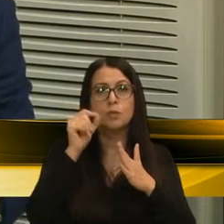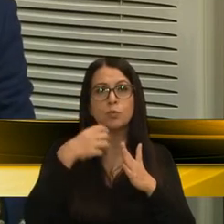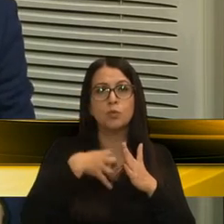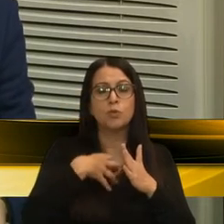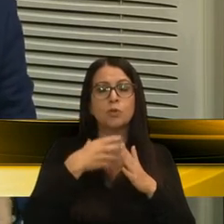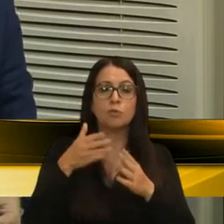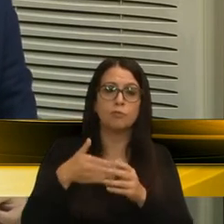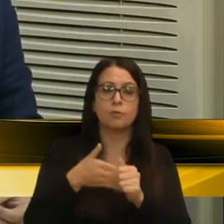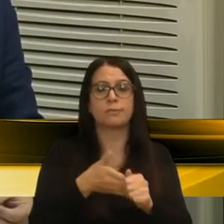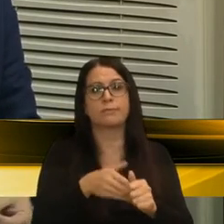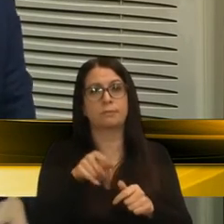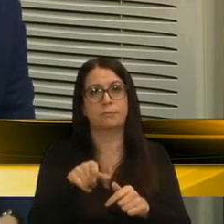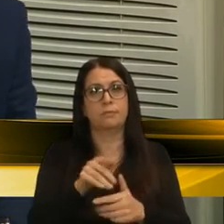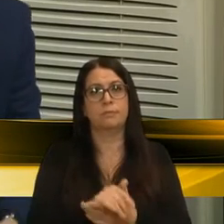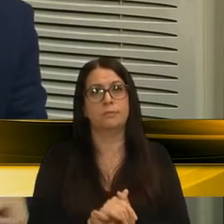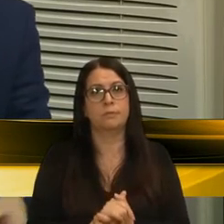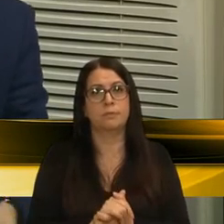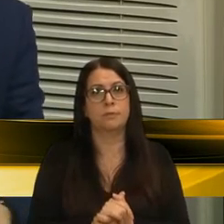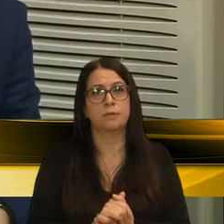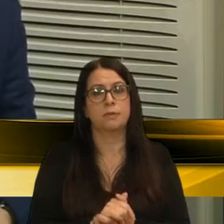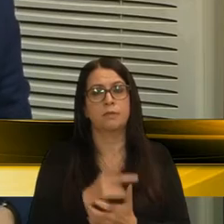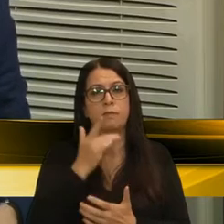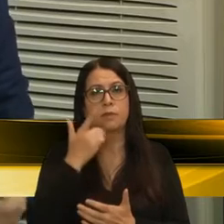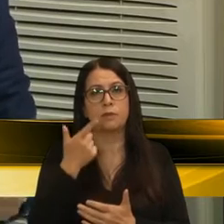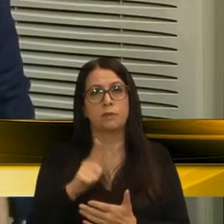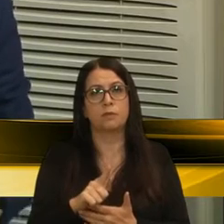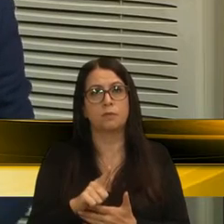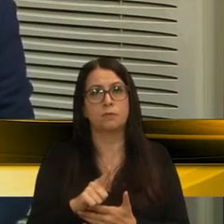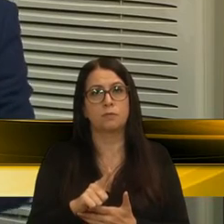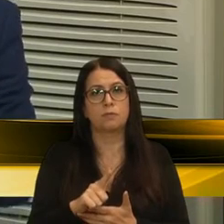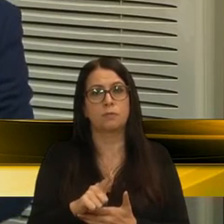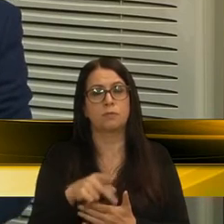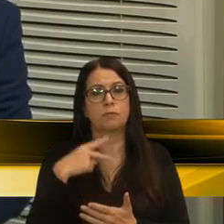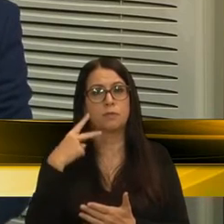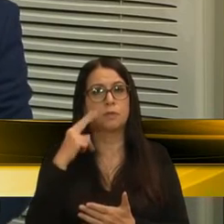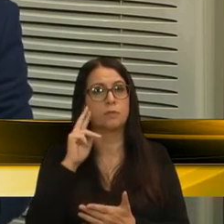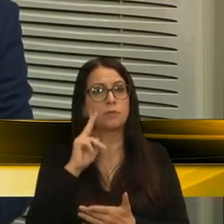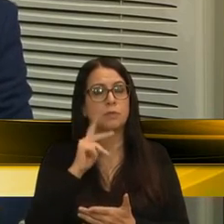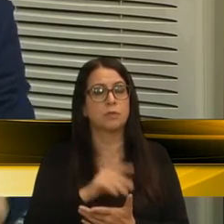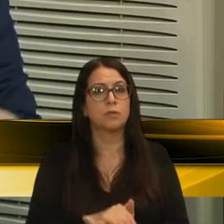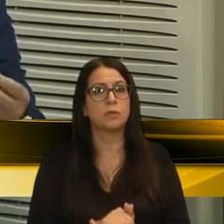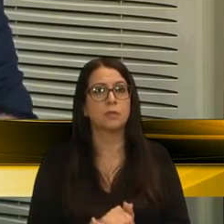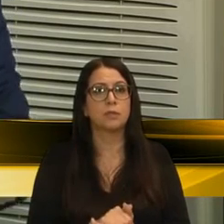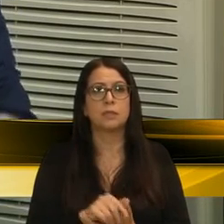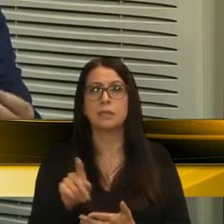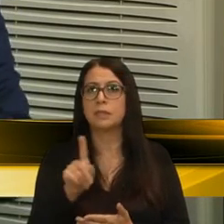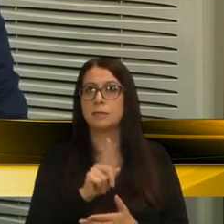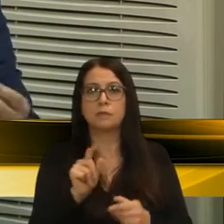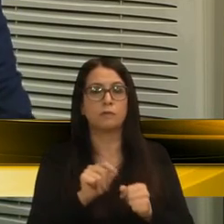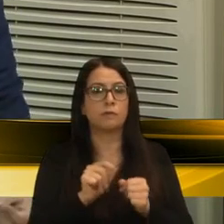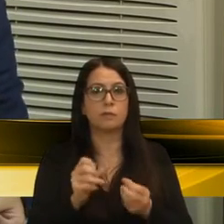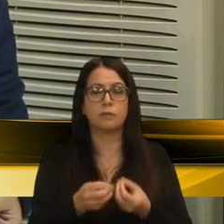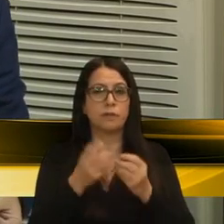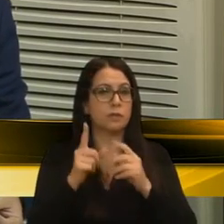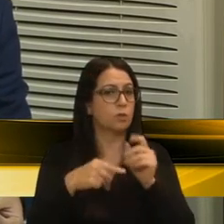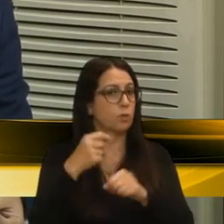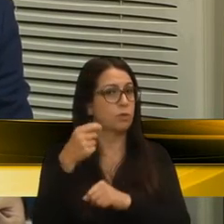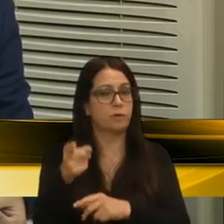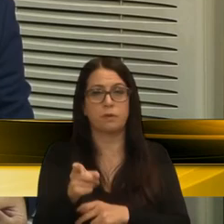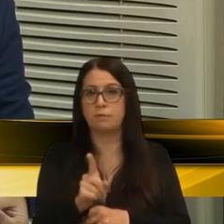introduzida e eu reforço o corpo do vereador renato oliveira não façam festa o ano que